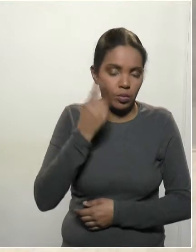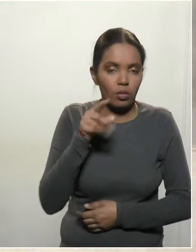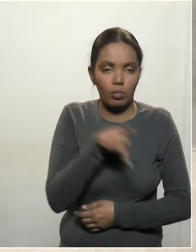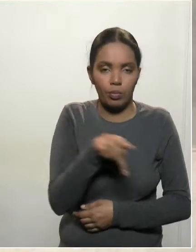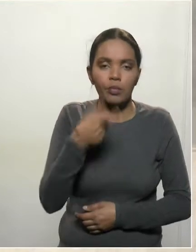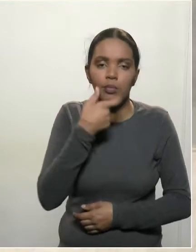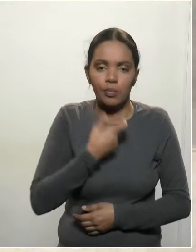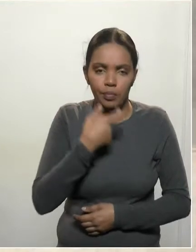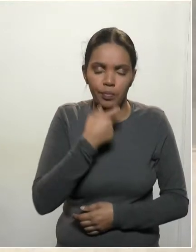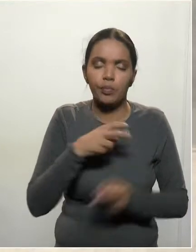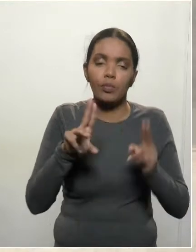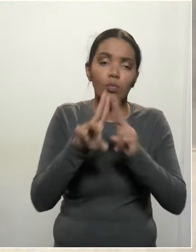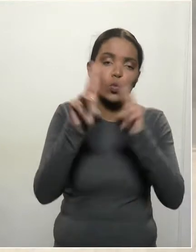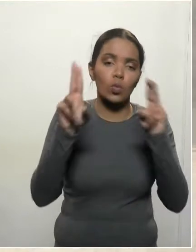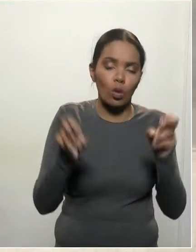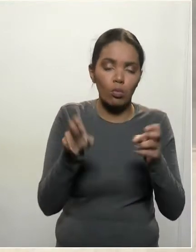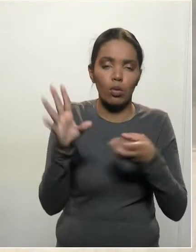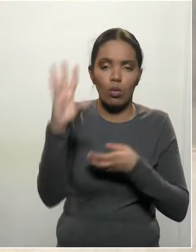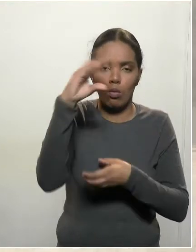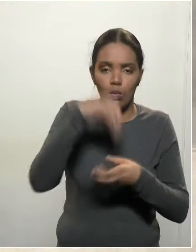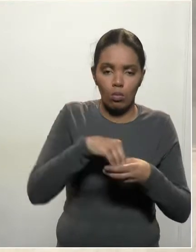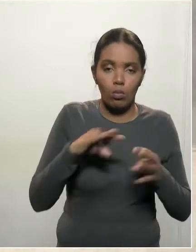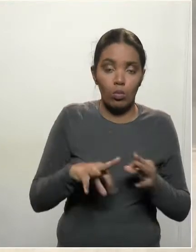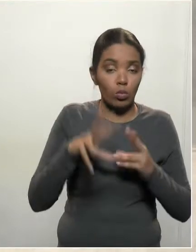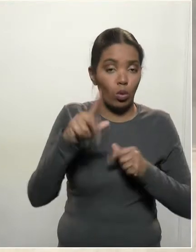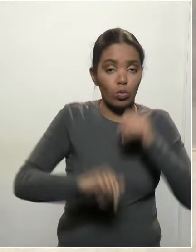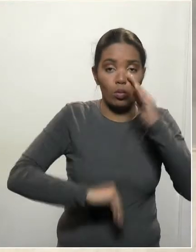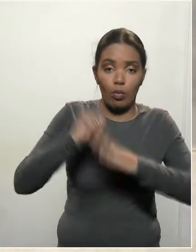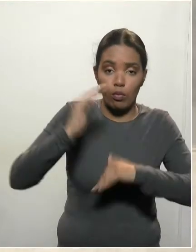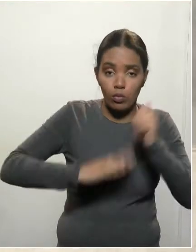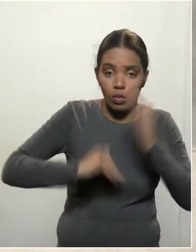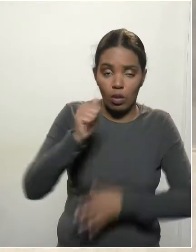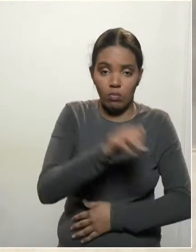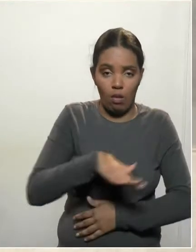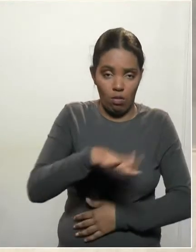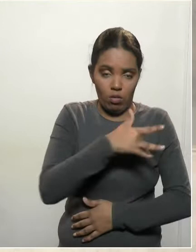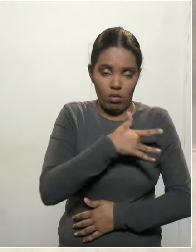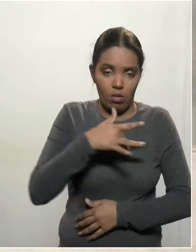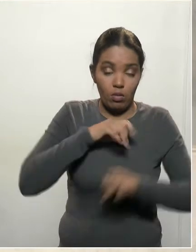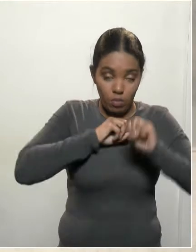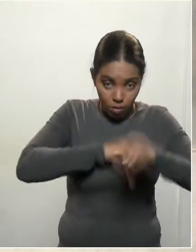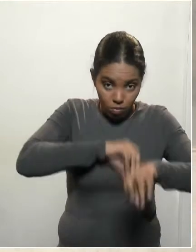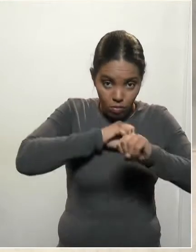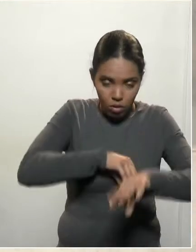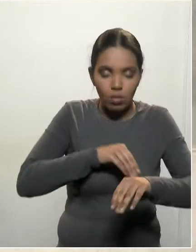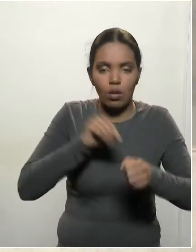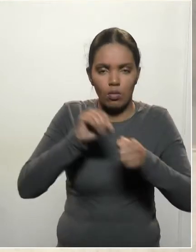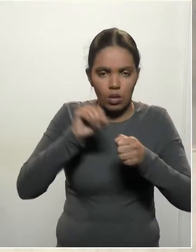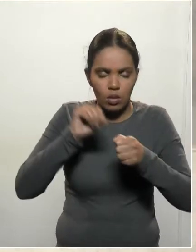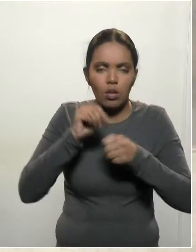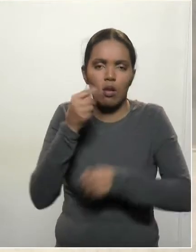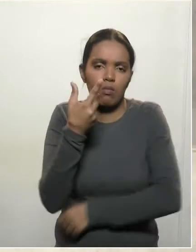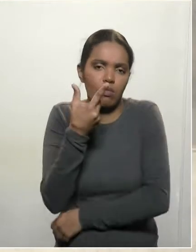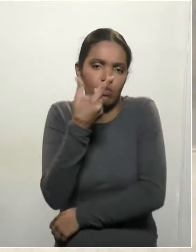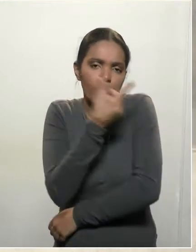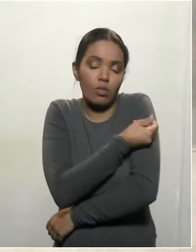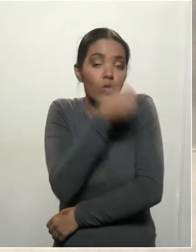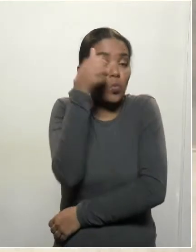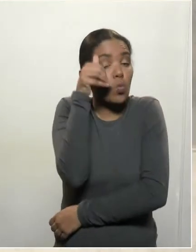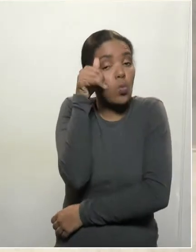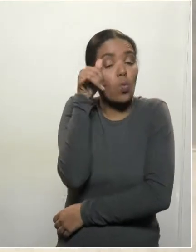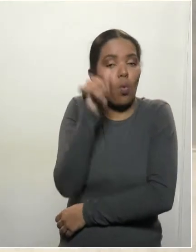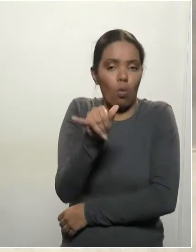Lemos, referente à inclusão de todos os profissionais da rede estadual de ensino na campanha de vacinação contra a